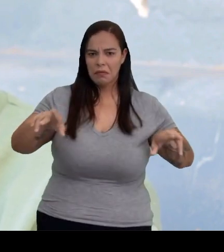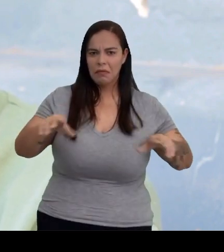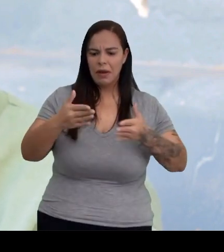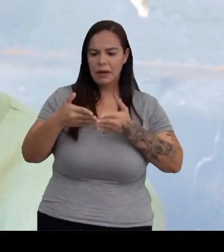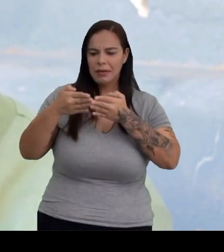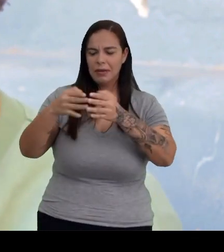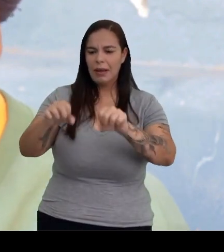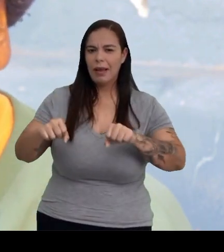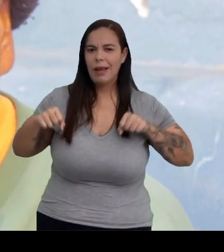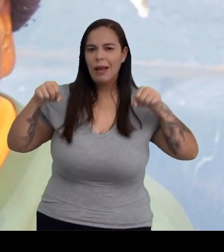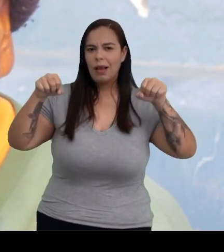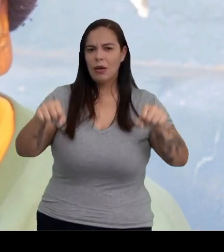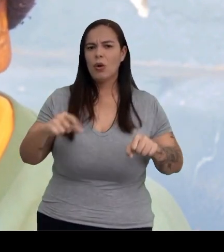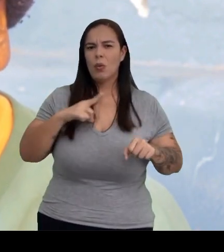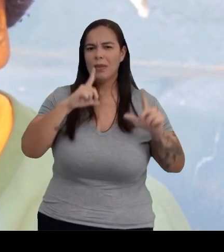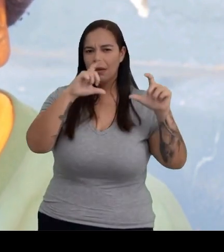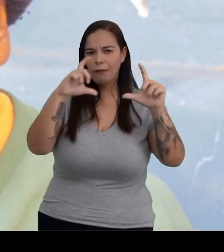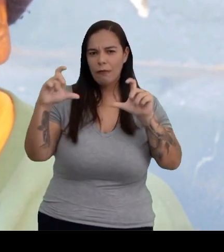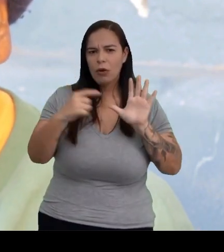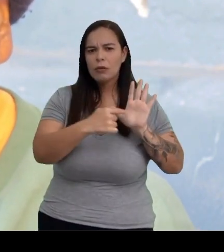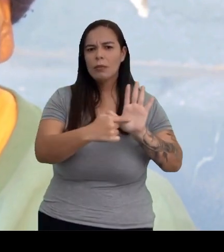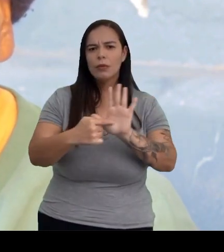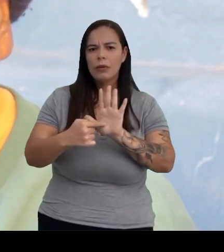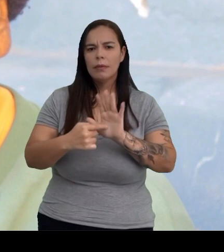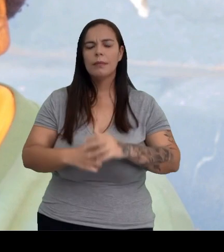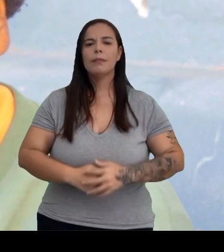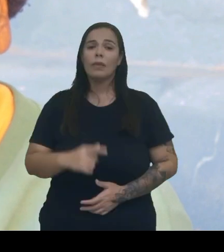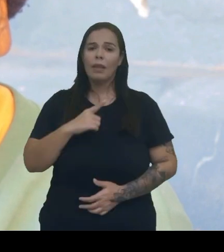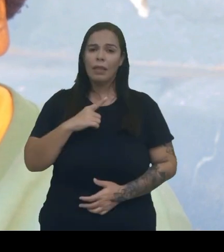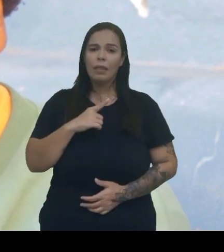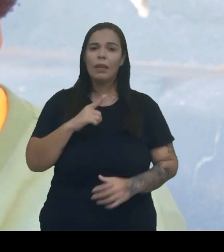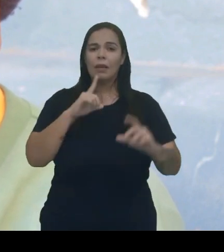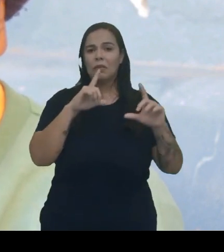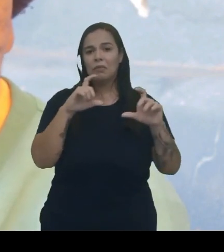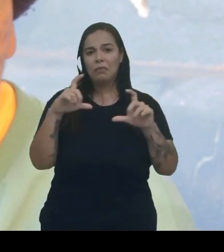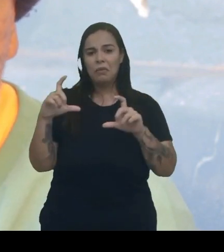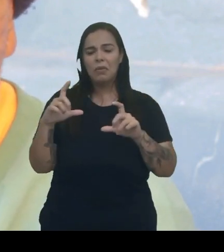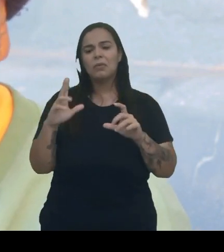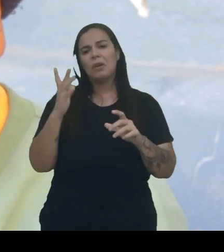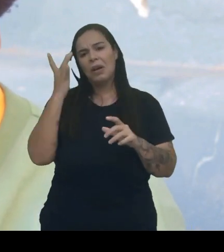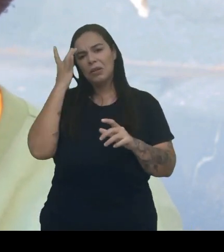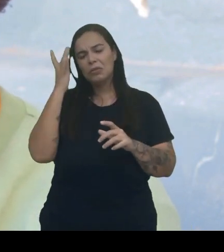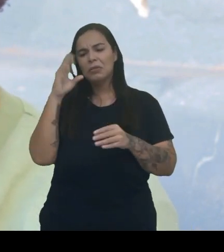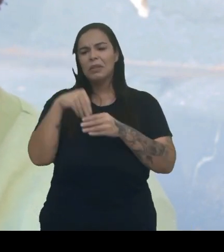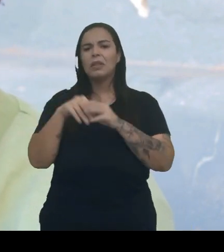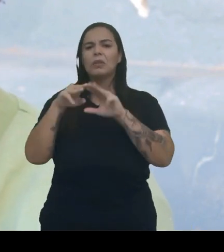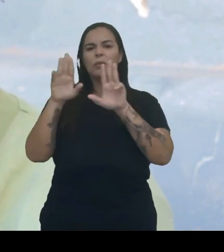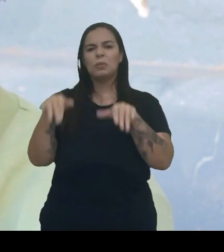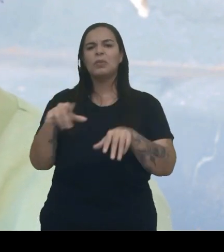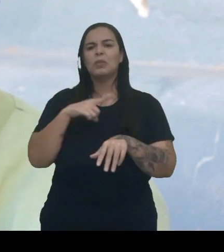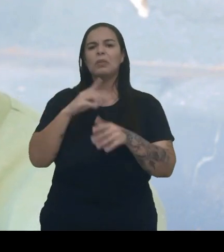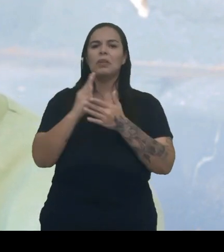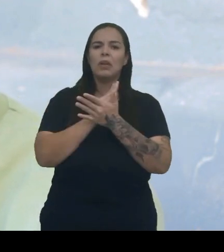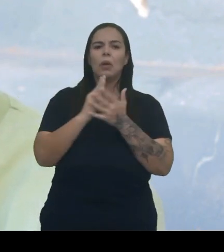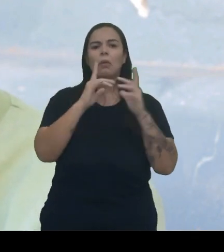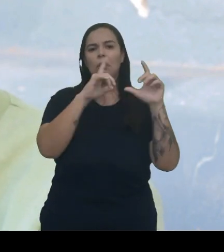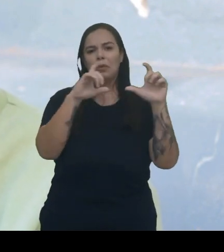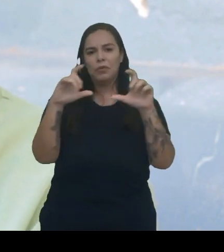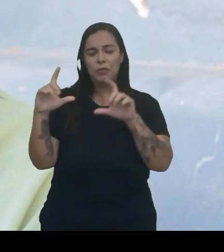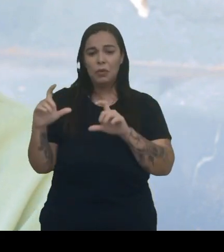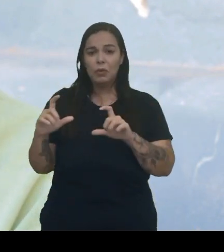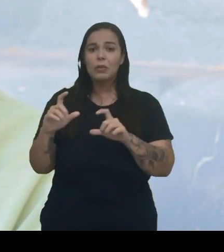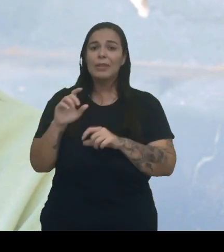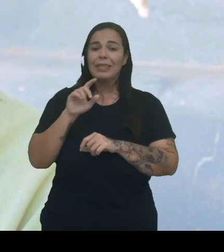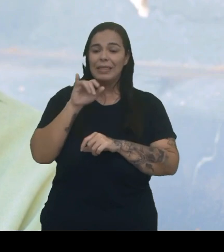canoas assim? Hein? Fotografia que mostra essas várias canoas? Tem em preto e branco, no museu deve de ter, em preto e branco.